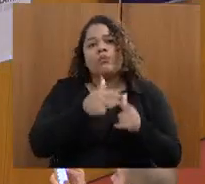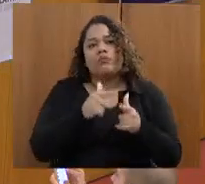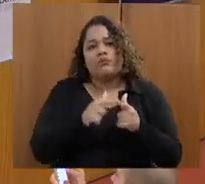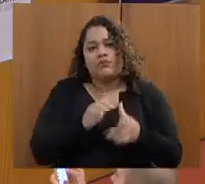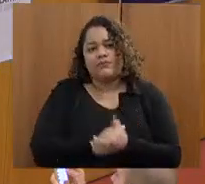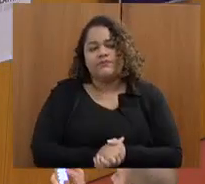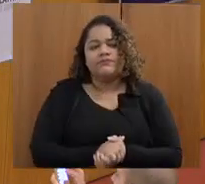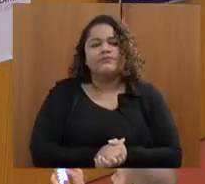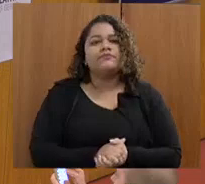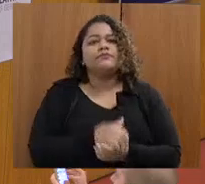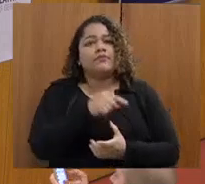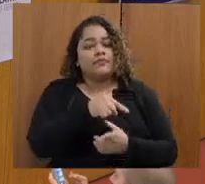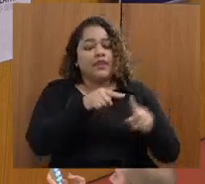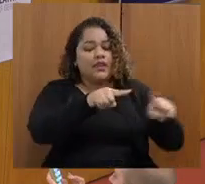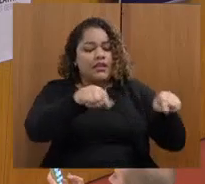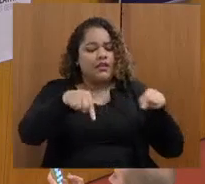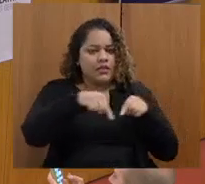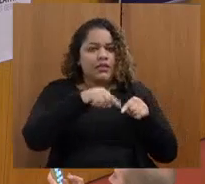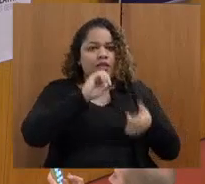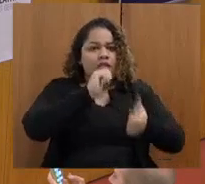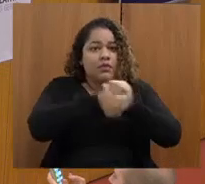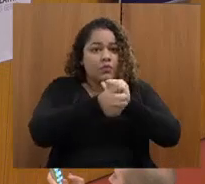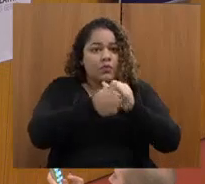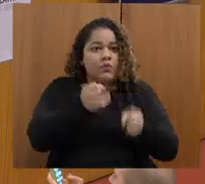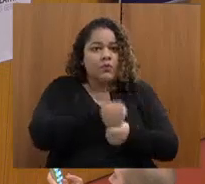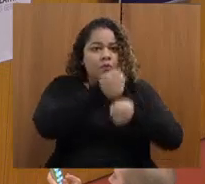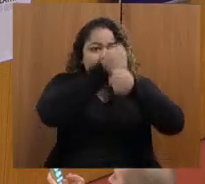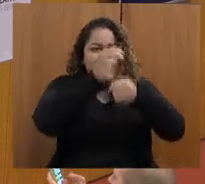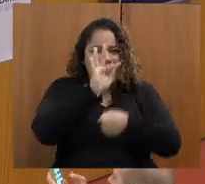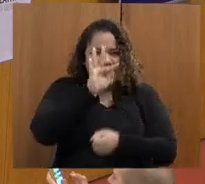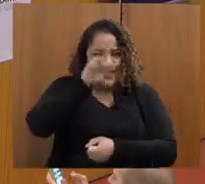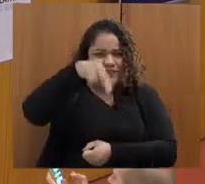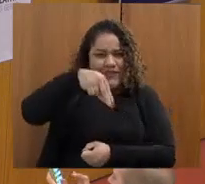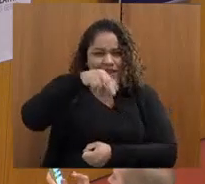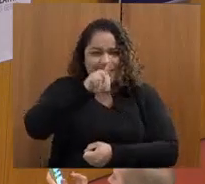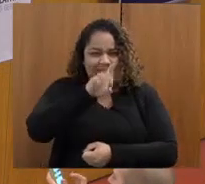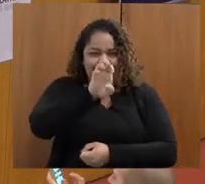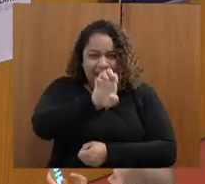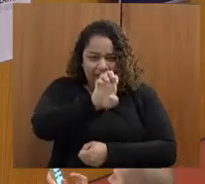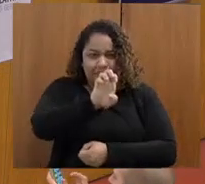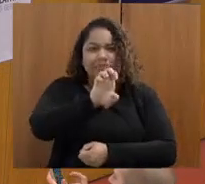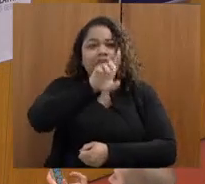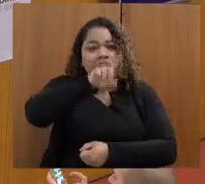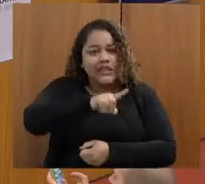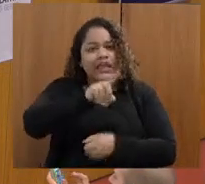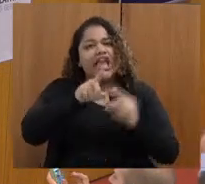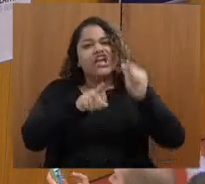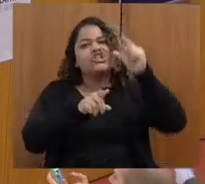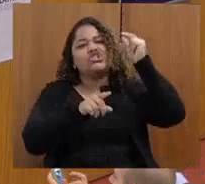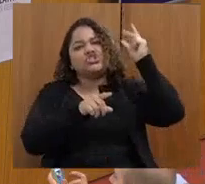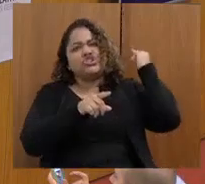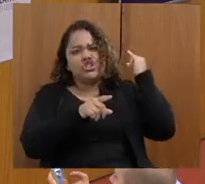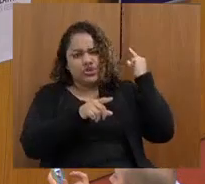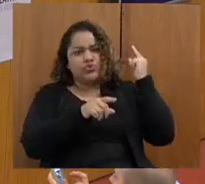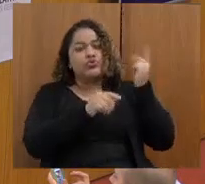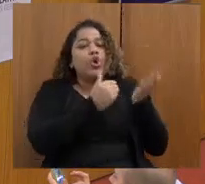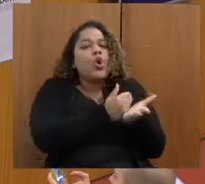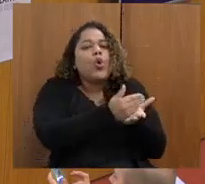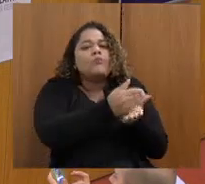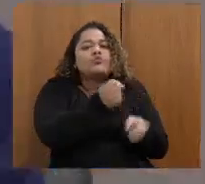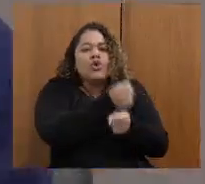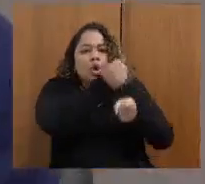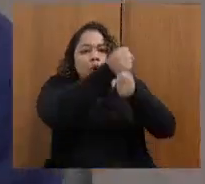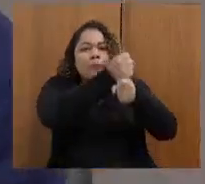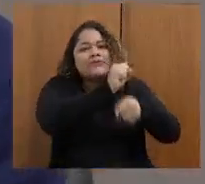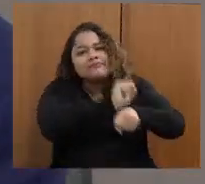quatro se eu não me engano tô dizendo as quadras do FNDE que foram quadros antigas que iniciaram foi paralisadas com